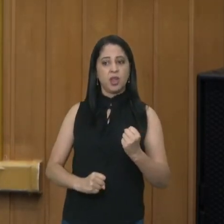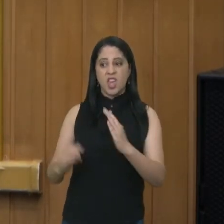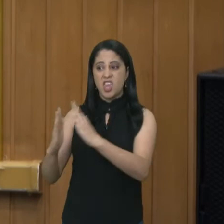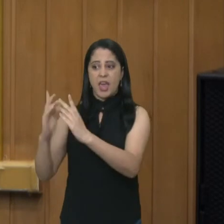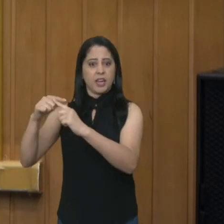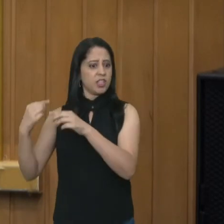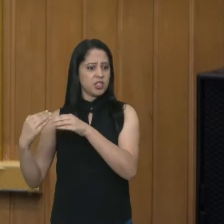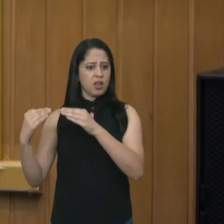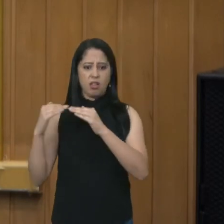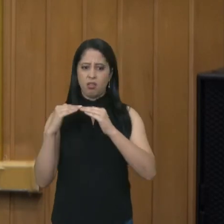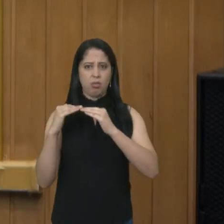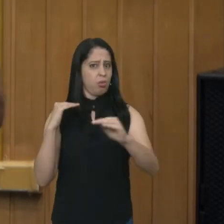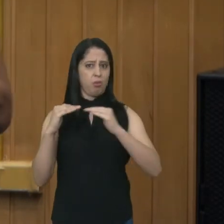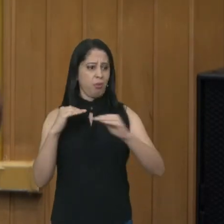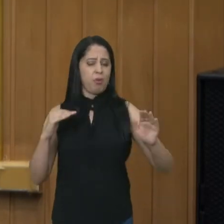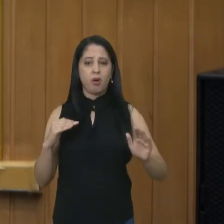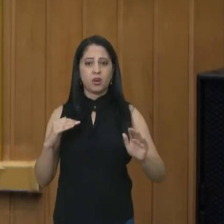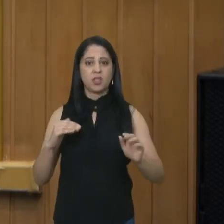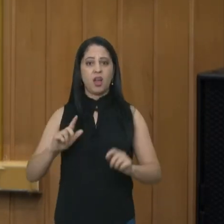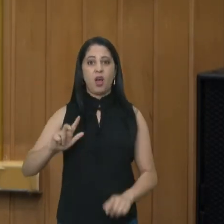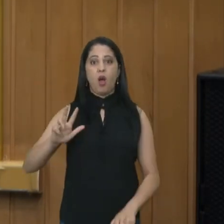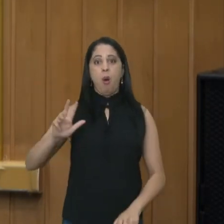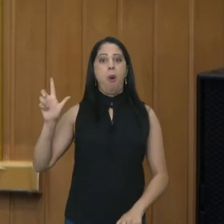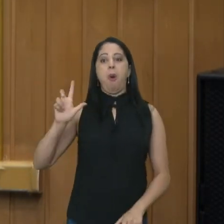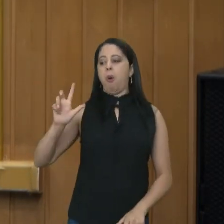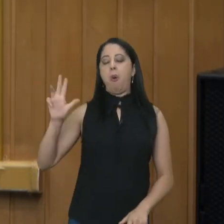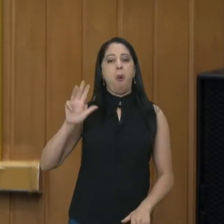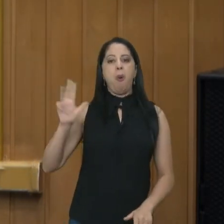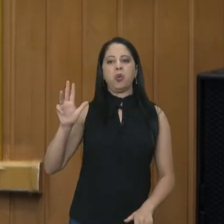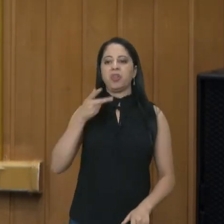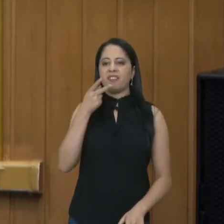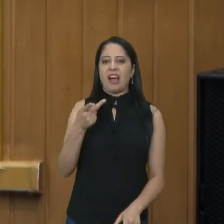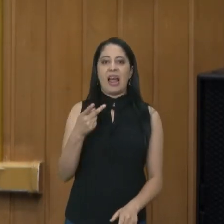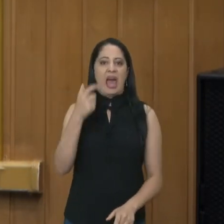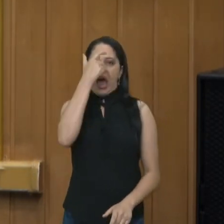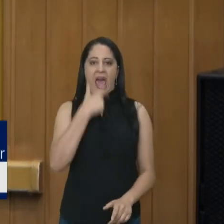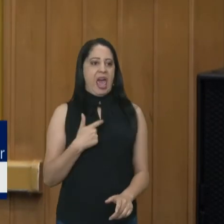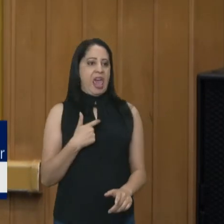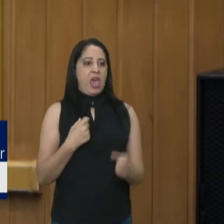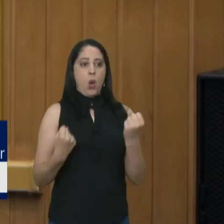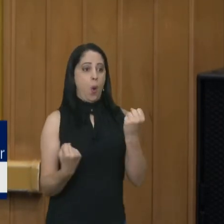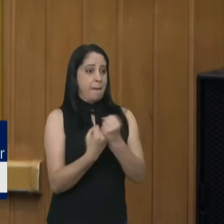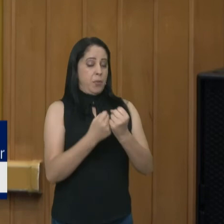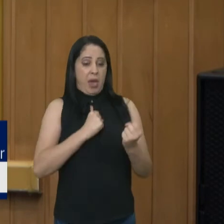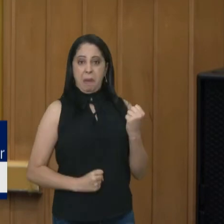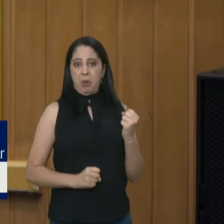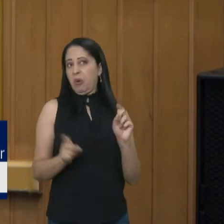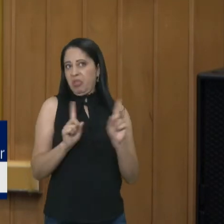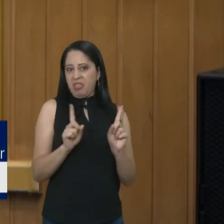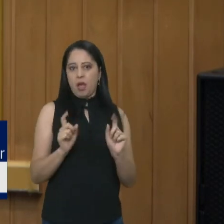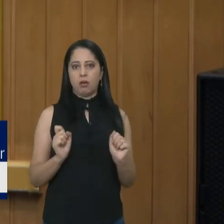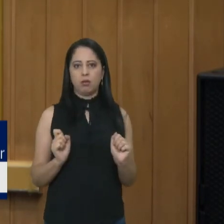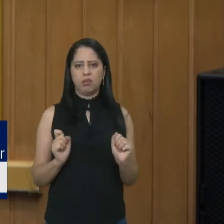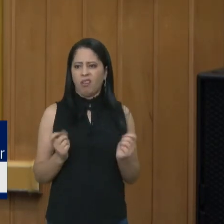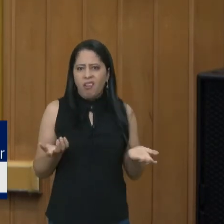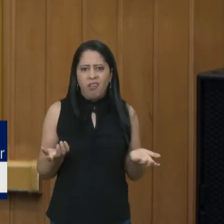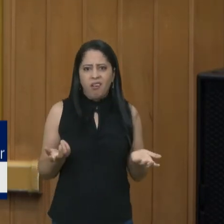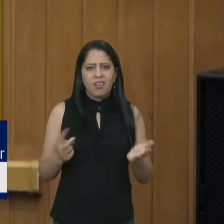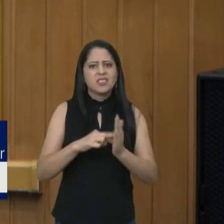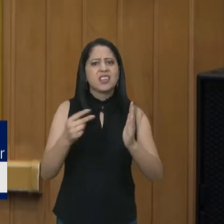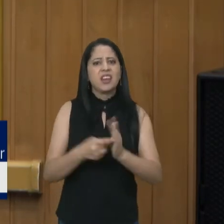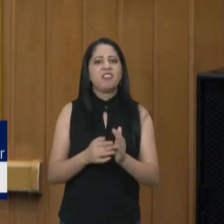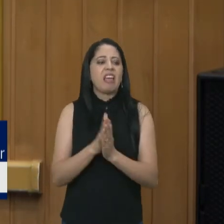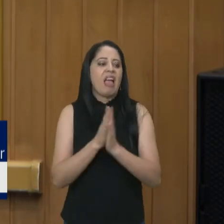contra. Tá certo? O Lula agora diz que não é contra mais o aborto. Se a pessoa, vereadora, isso é oportunismo. Isso é